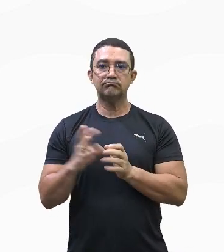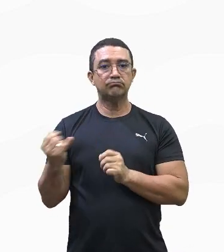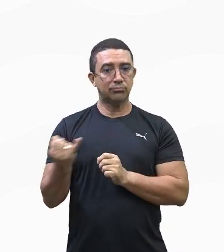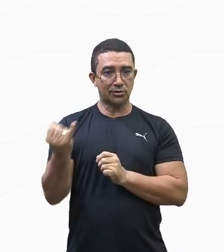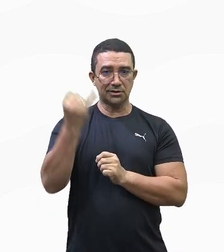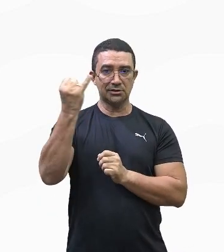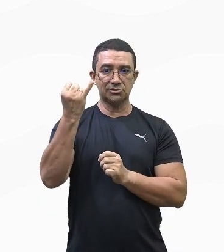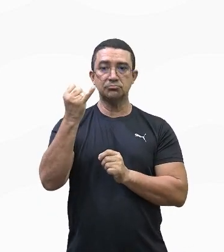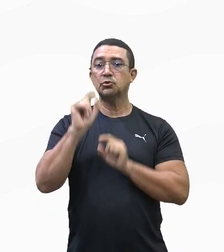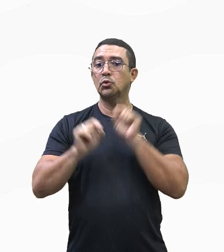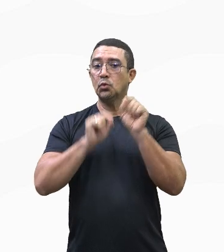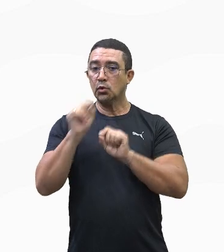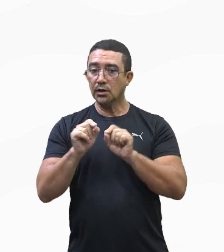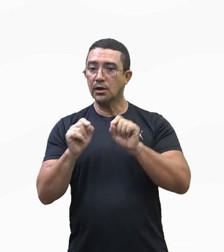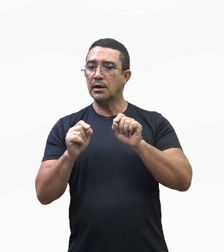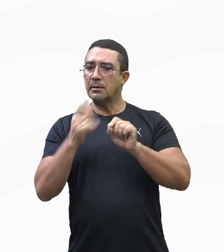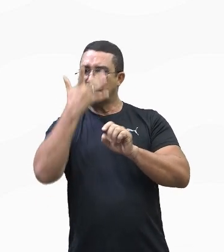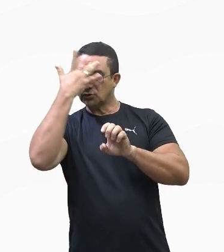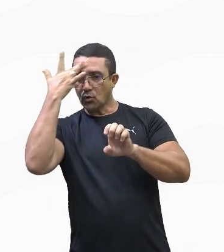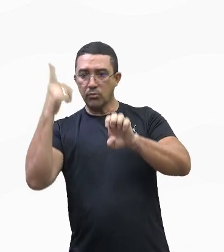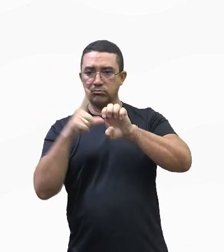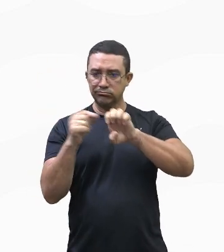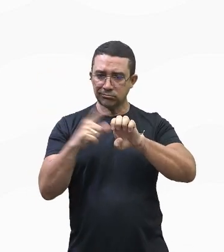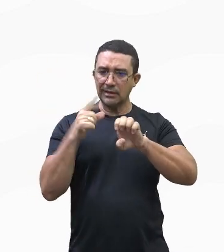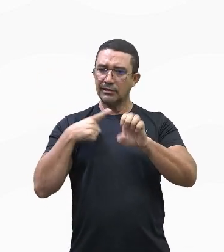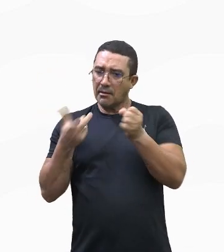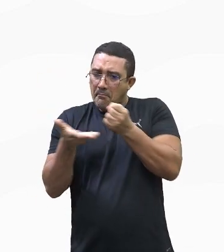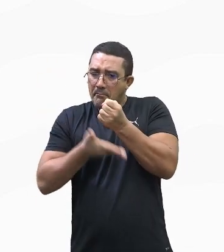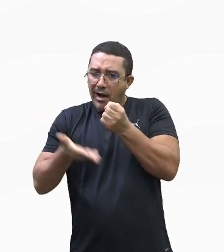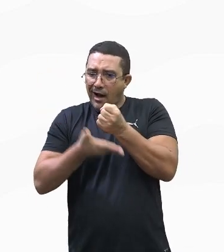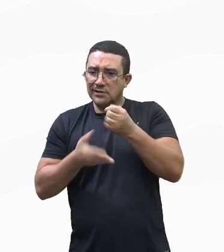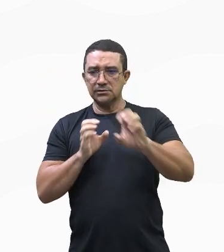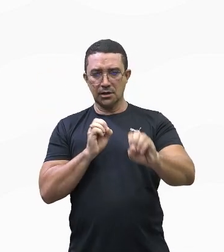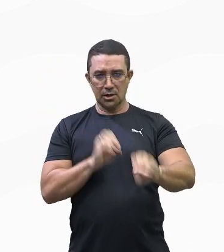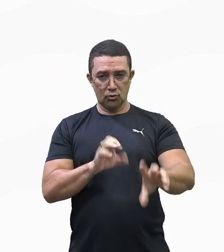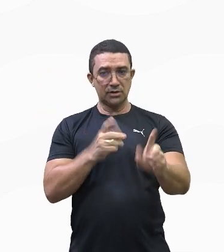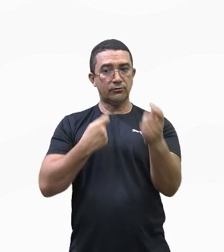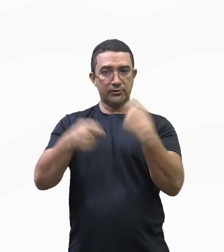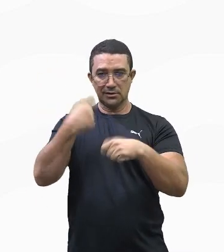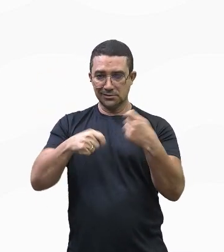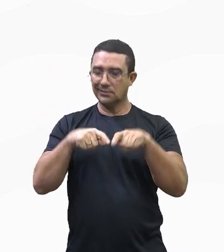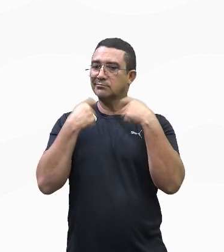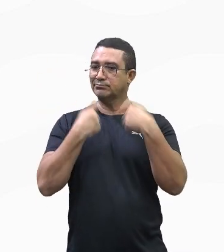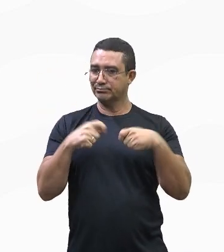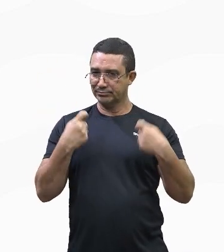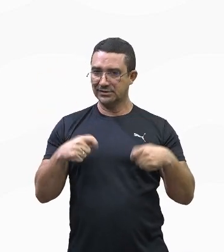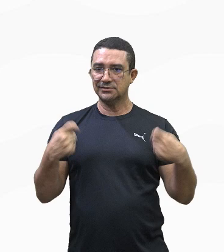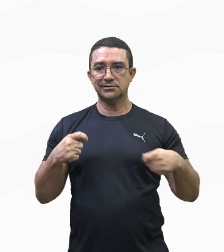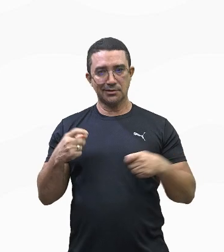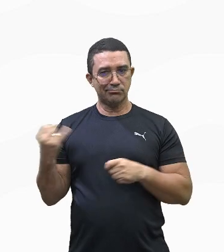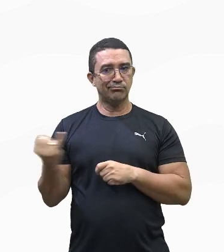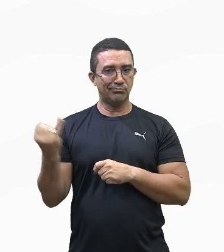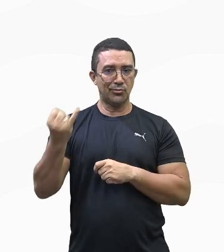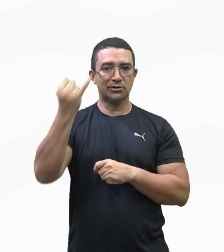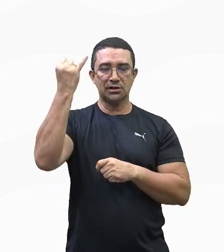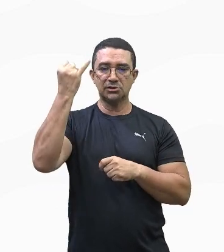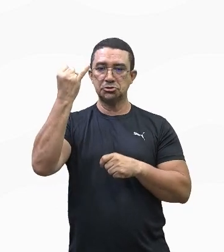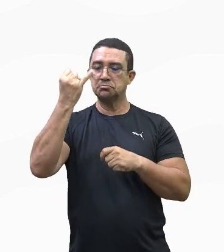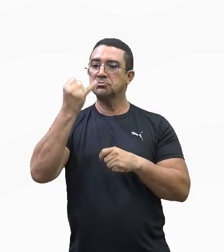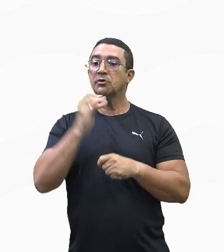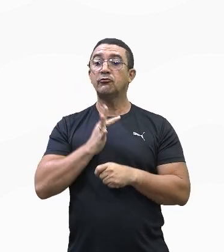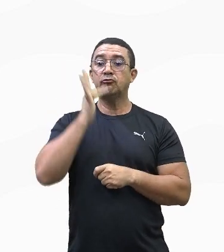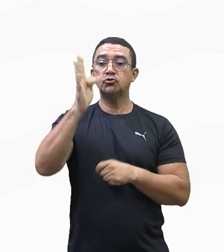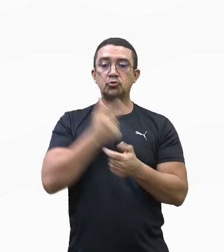crucial. Para empreendedores, ter uma base em educação financeira é essencial para o